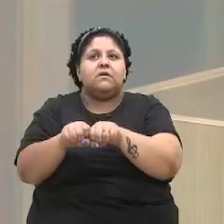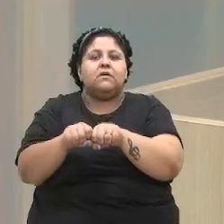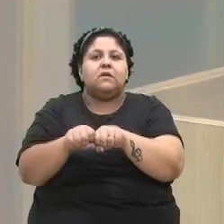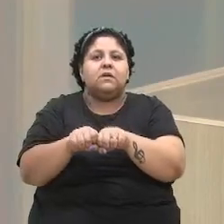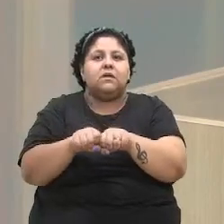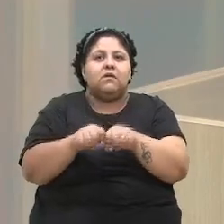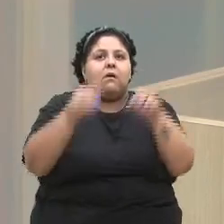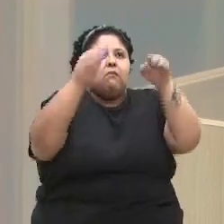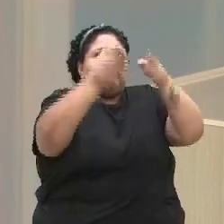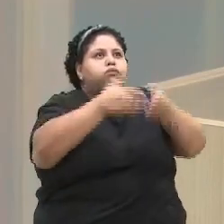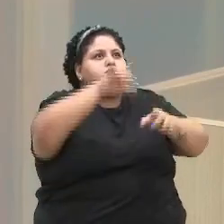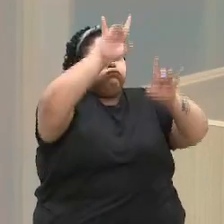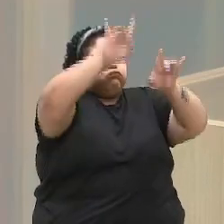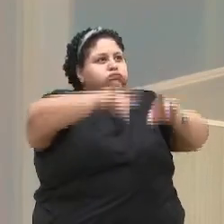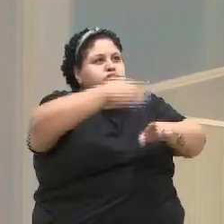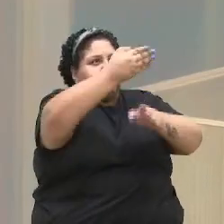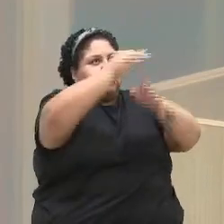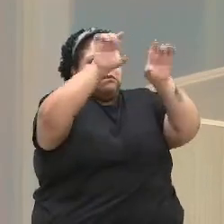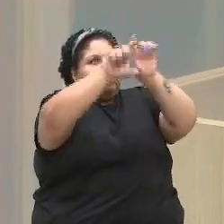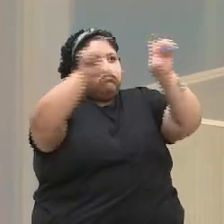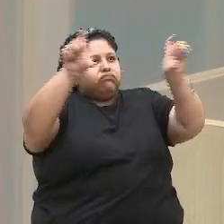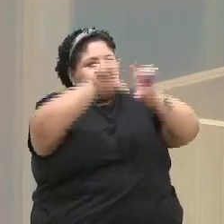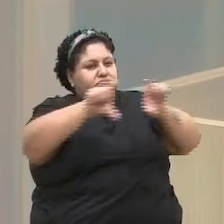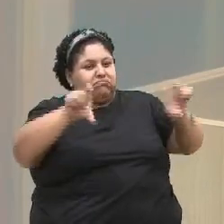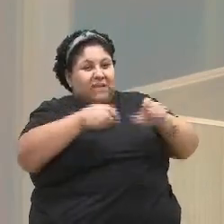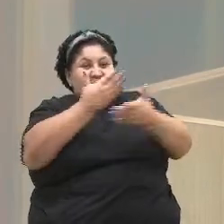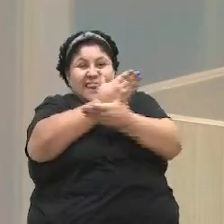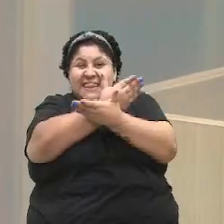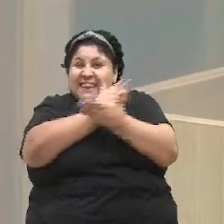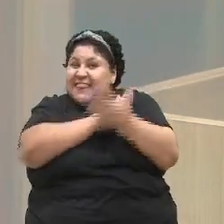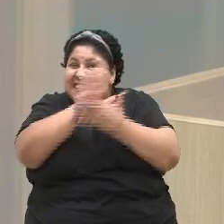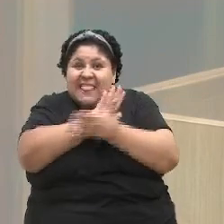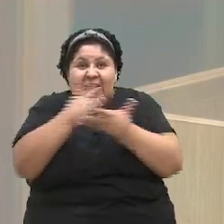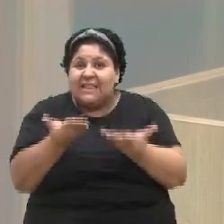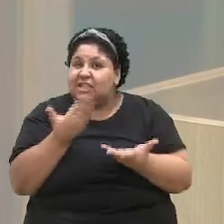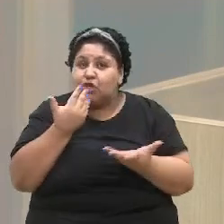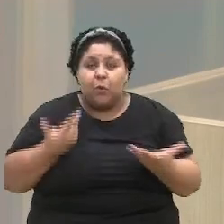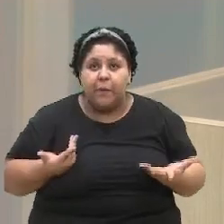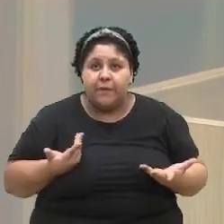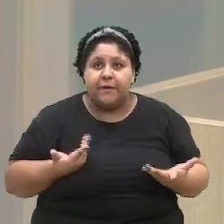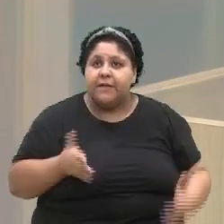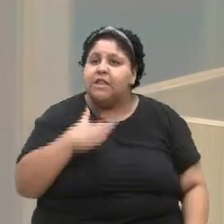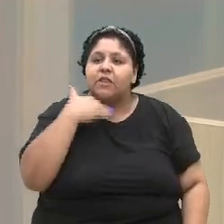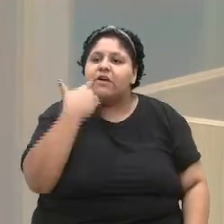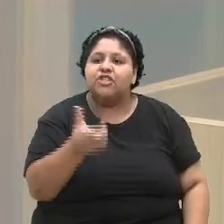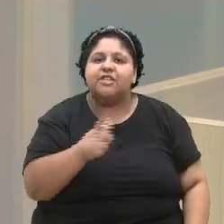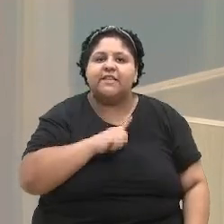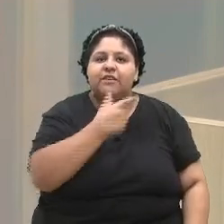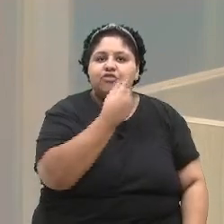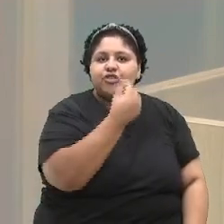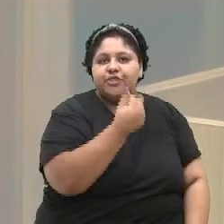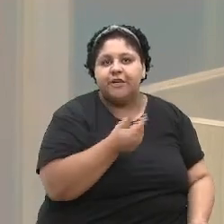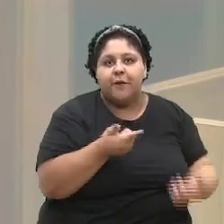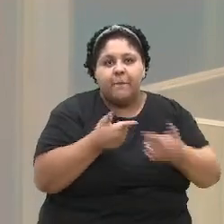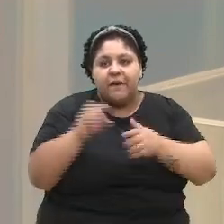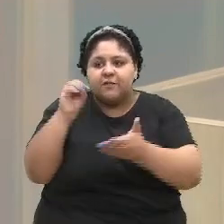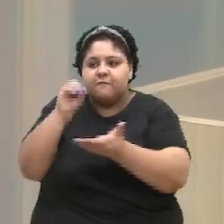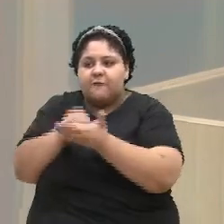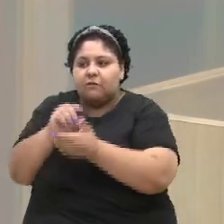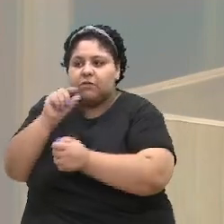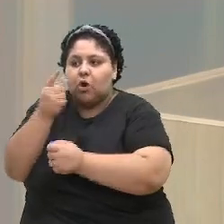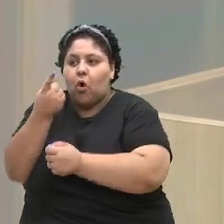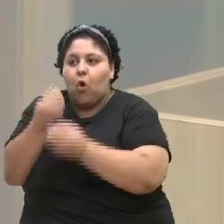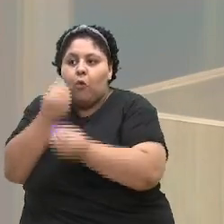vazias e começa o caminho da Venezuela não adianta ter o dinheiro se não tem o que